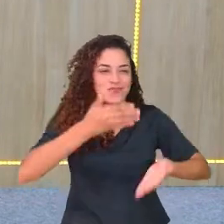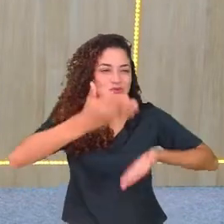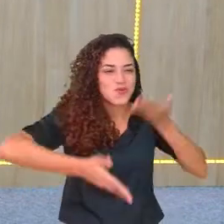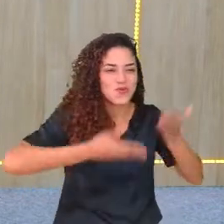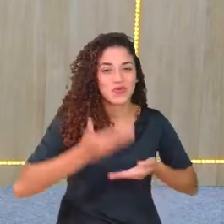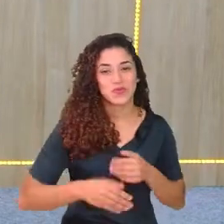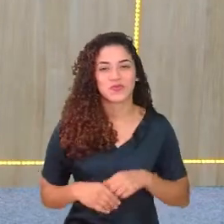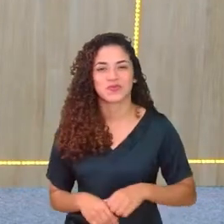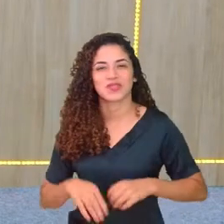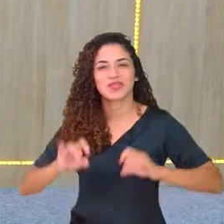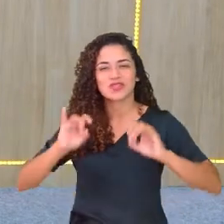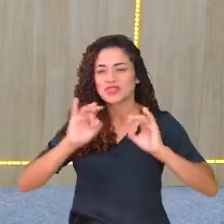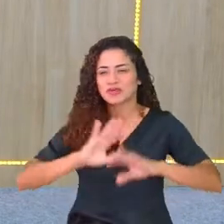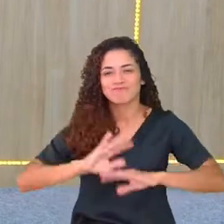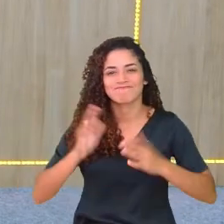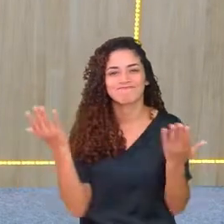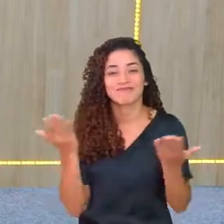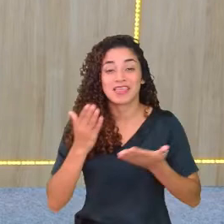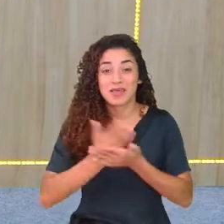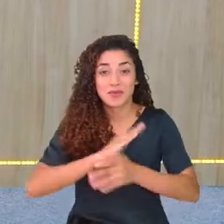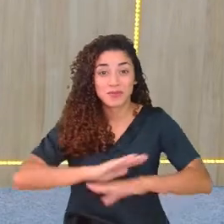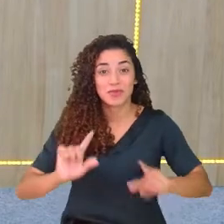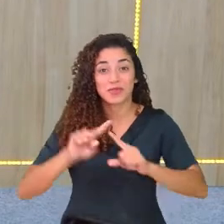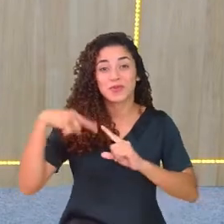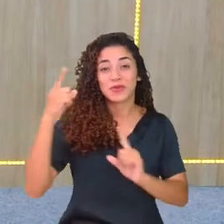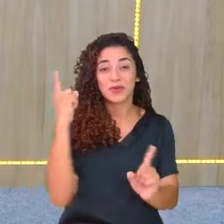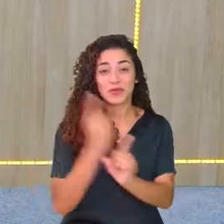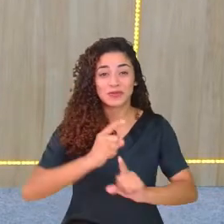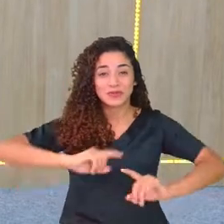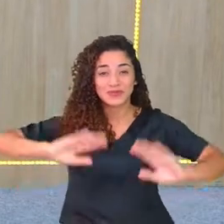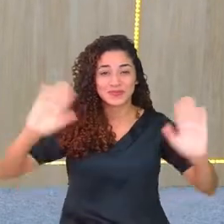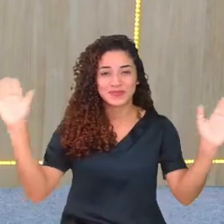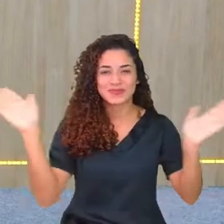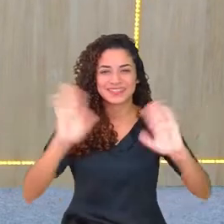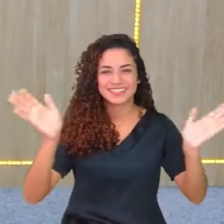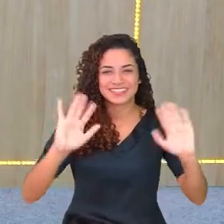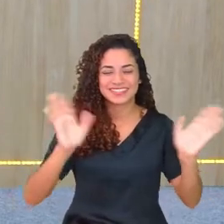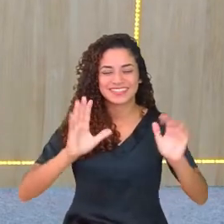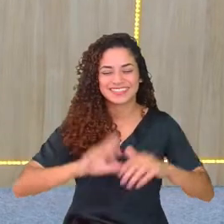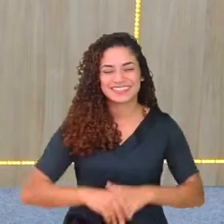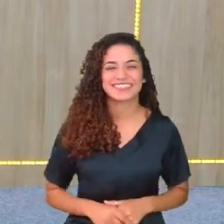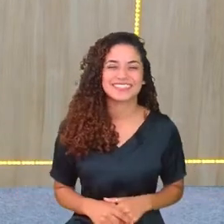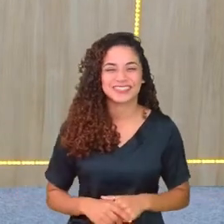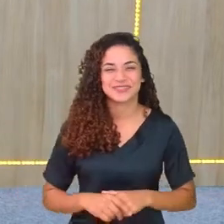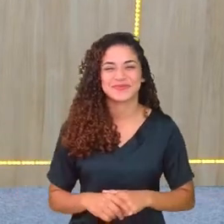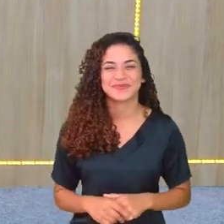deles. Por hoje é só, aguardamos vocês na próxima aula. Tchau, tchau, pessoal!